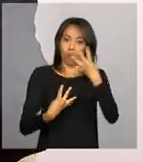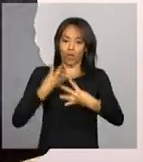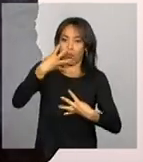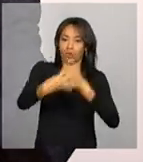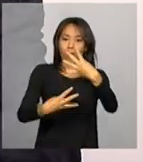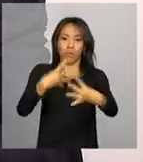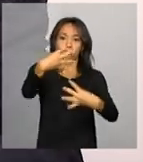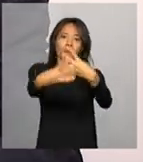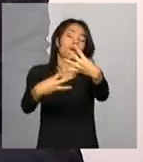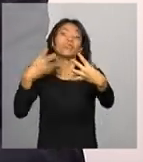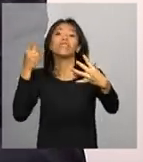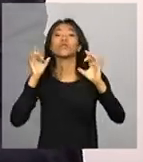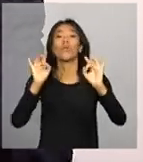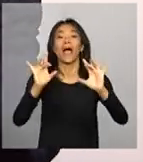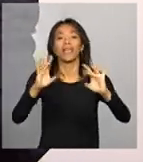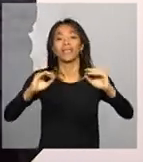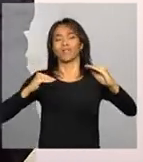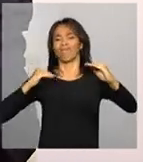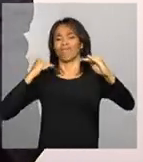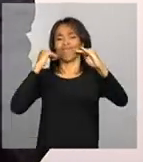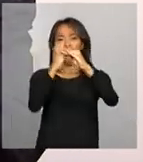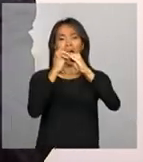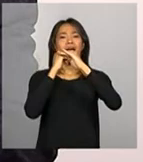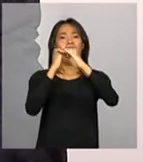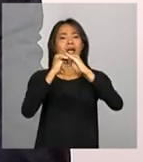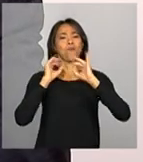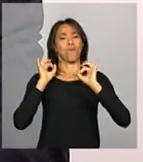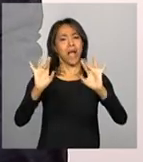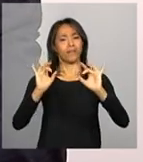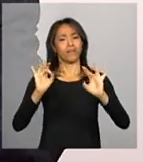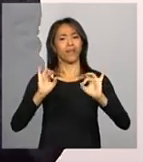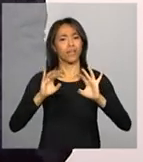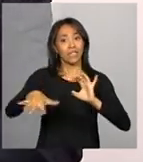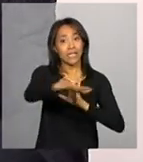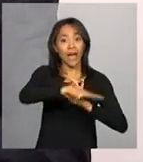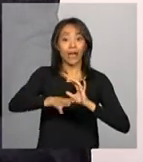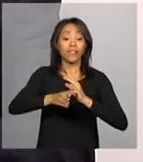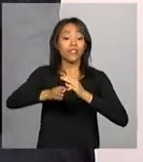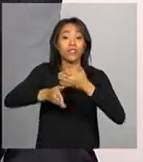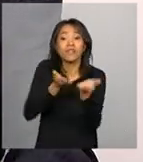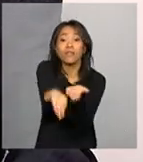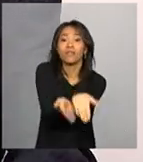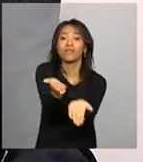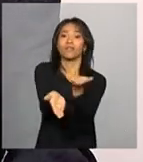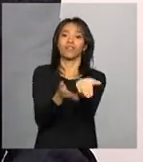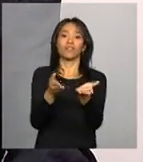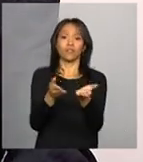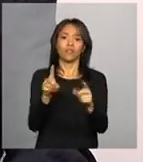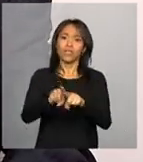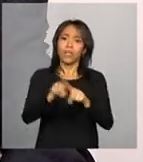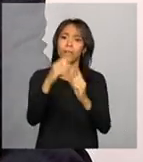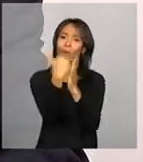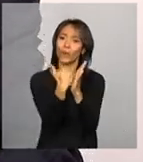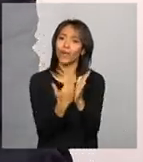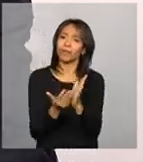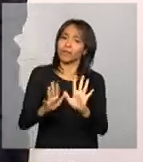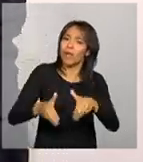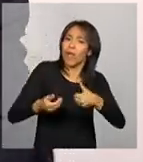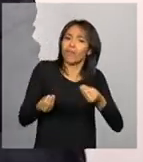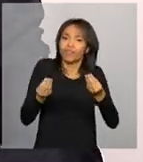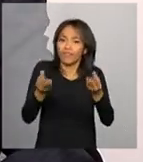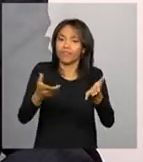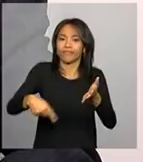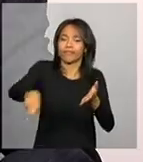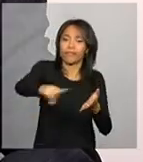chegamos a um patamar de qualidade no que diz respeito ao serviço e-social serviços programas e benefícios ou